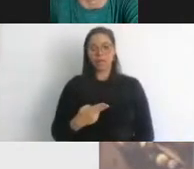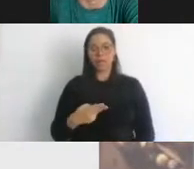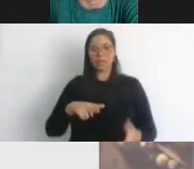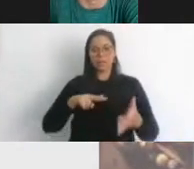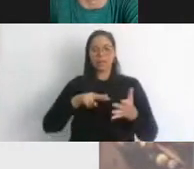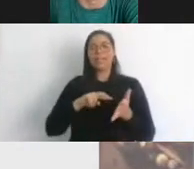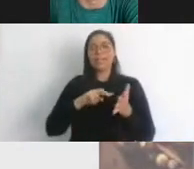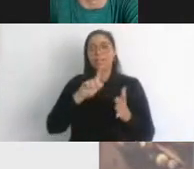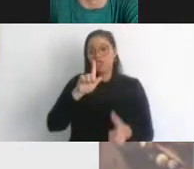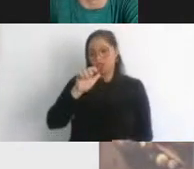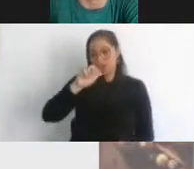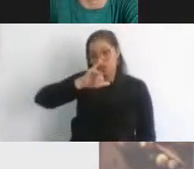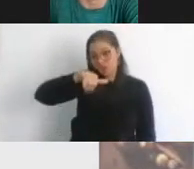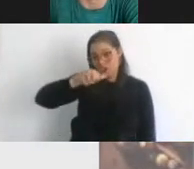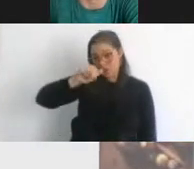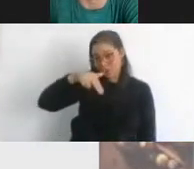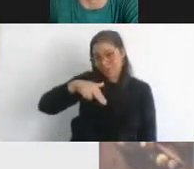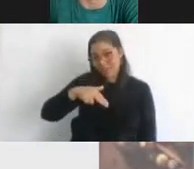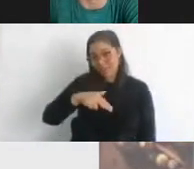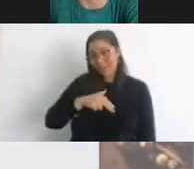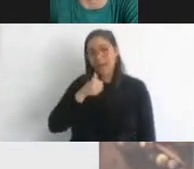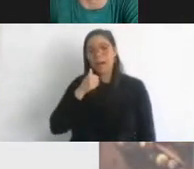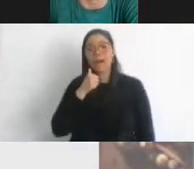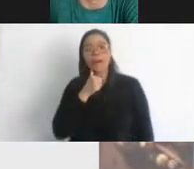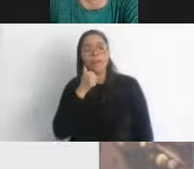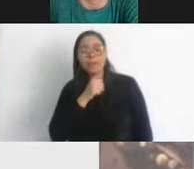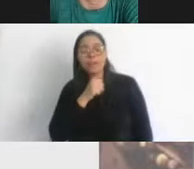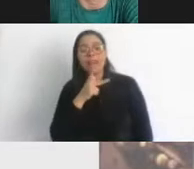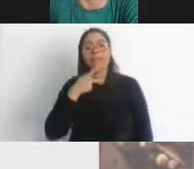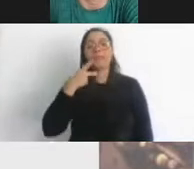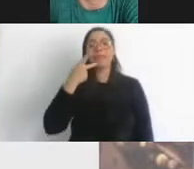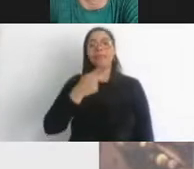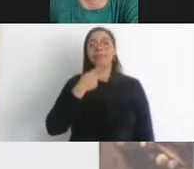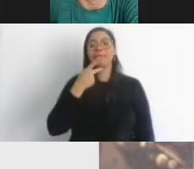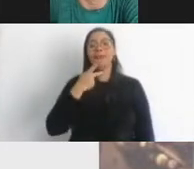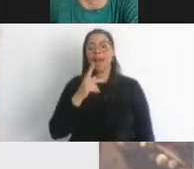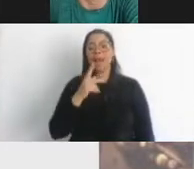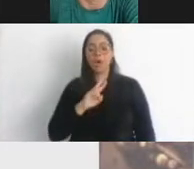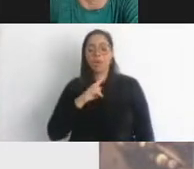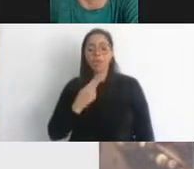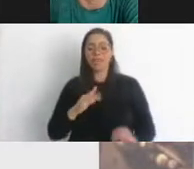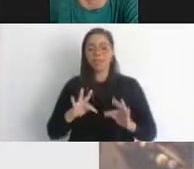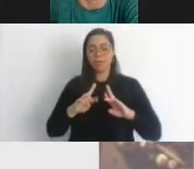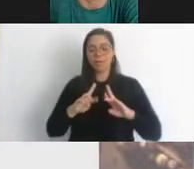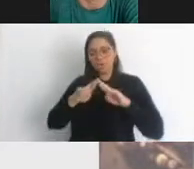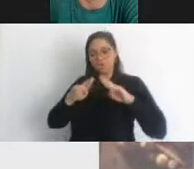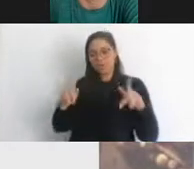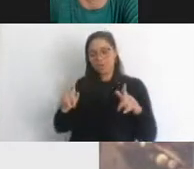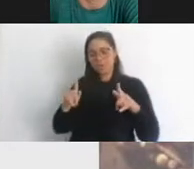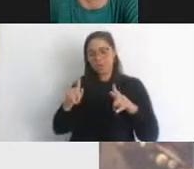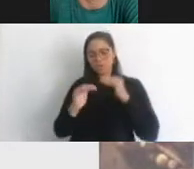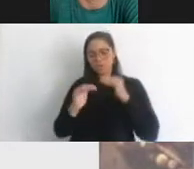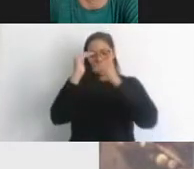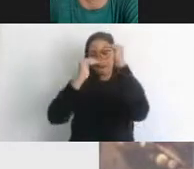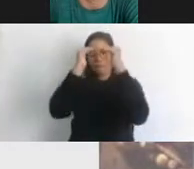buscando falar a língua do colonizador que é uma língua maior ela é Suprema porque porque é tudo no sistema